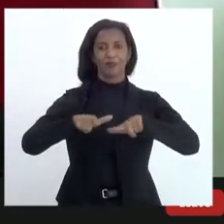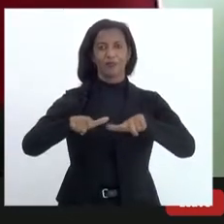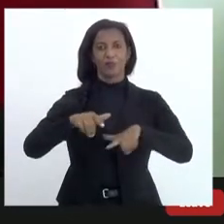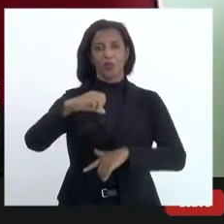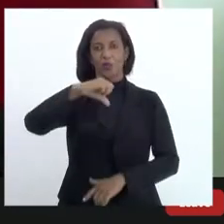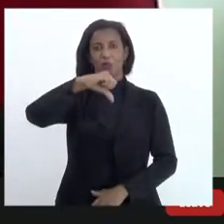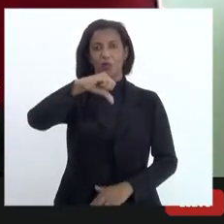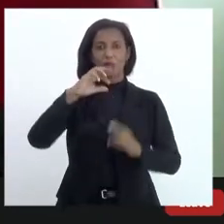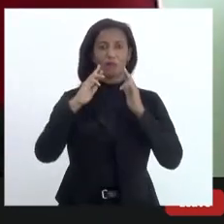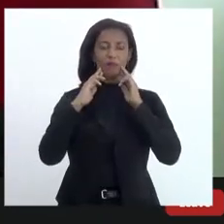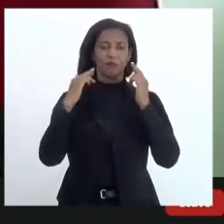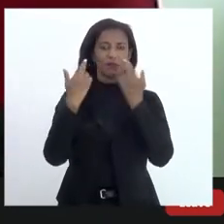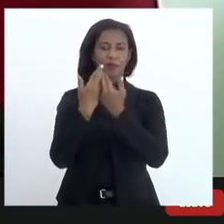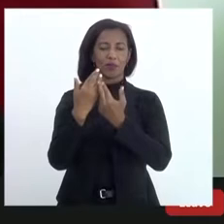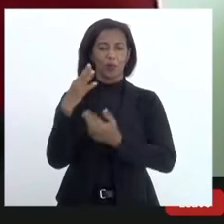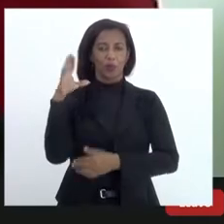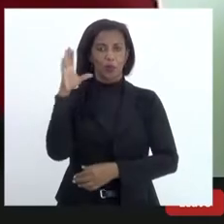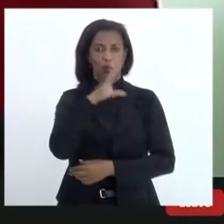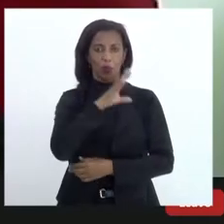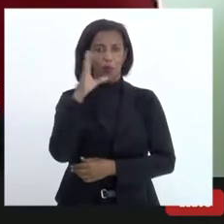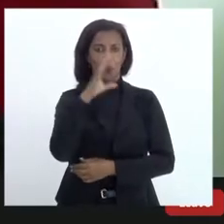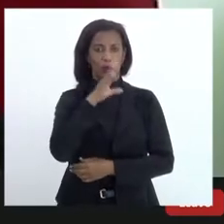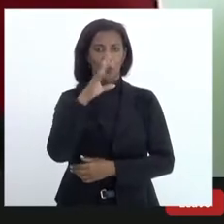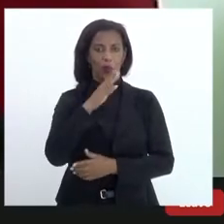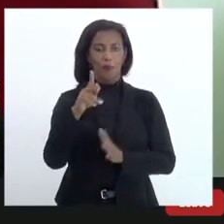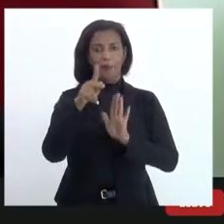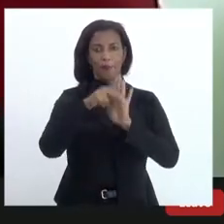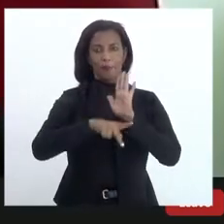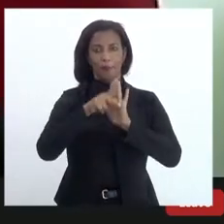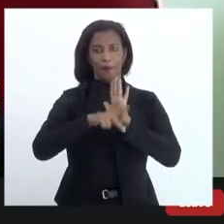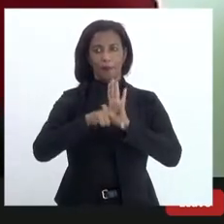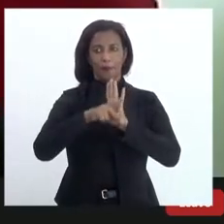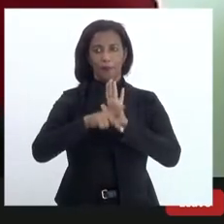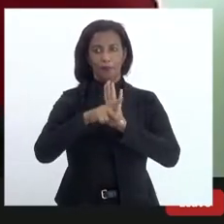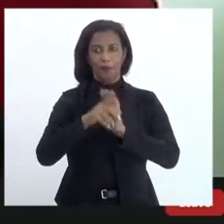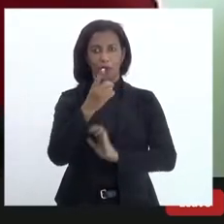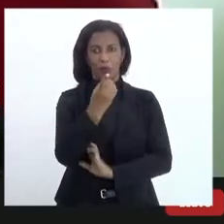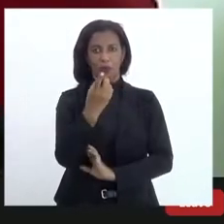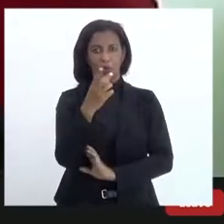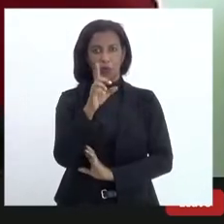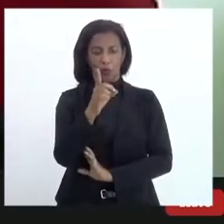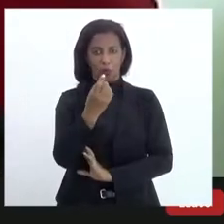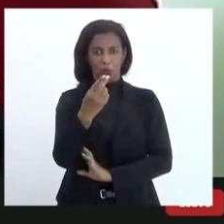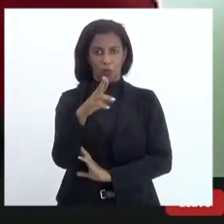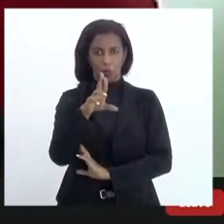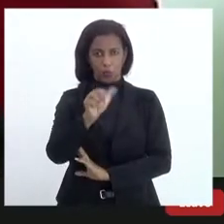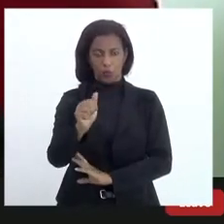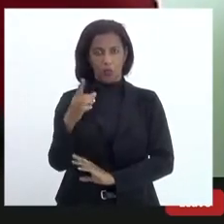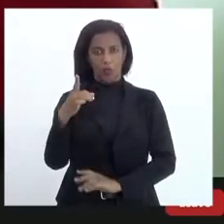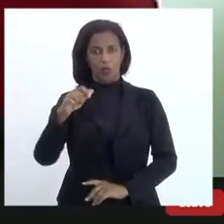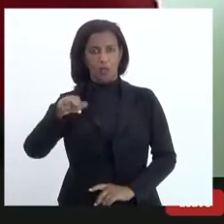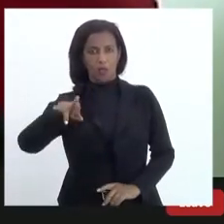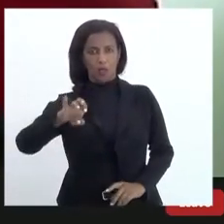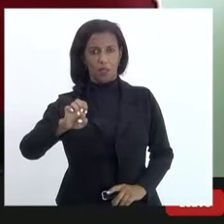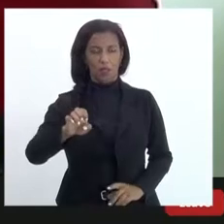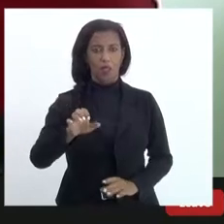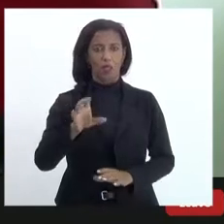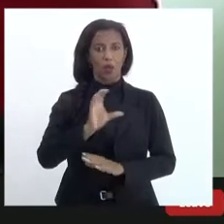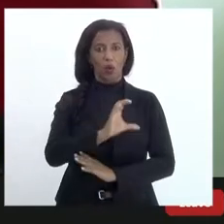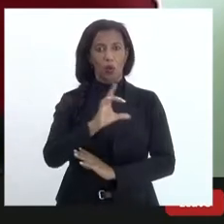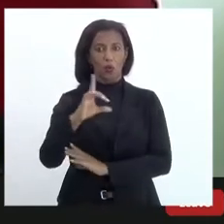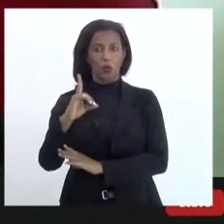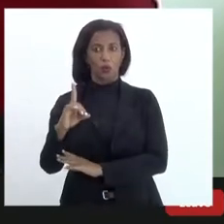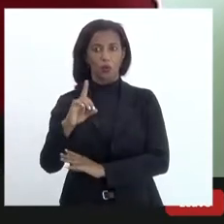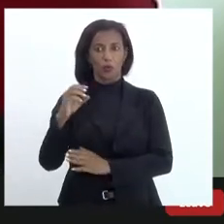nona reunião ordinária com a seguinte pauta: oitivas da doutora Daniele da Silva Magalhães, coordenadora